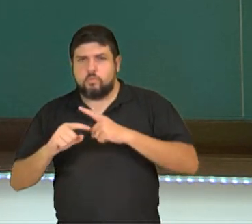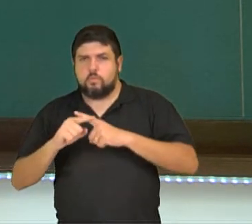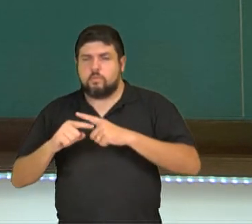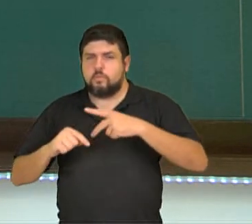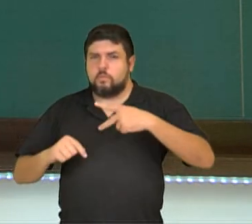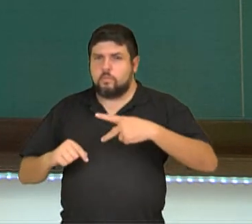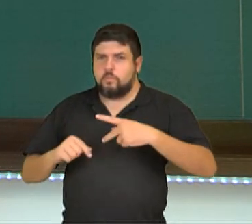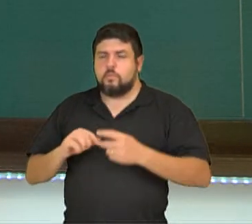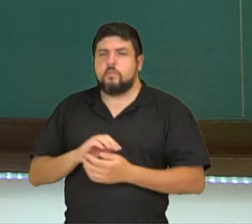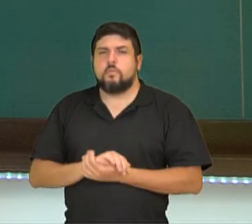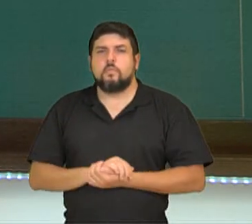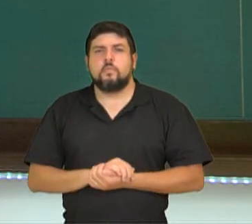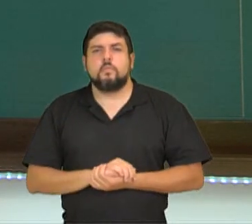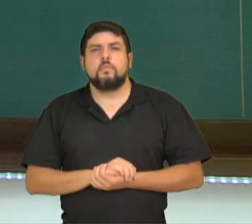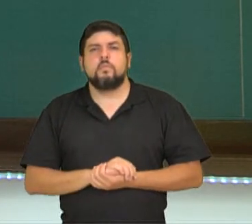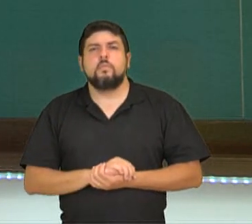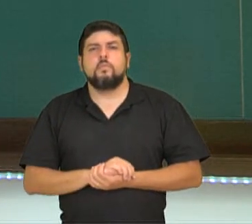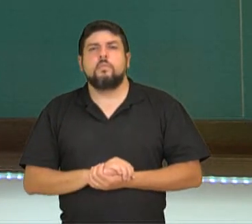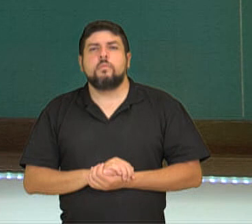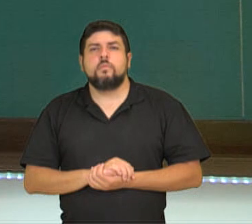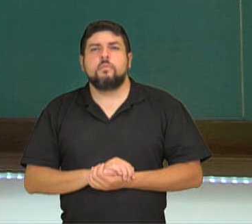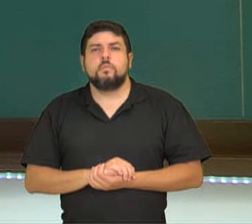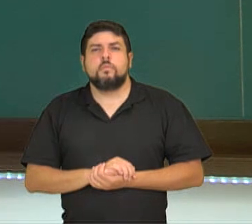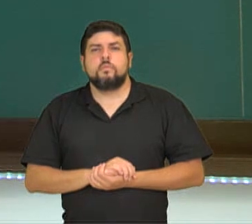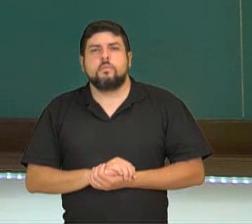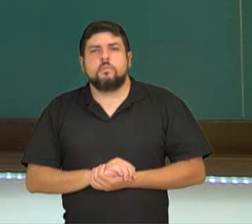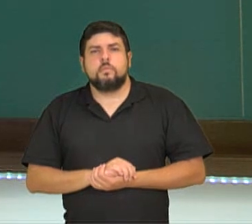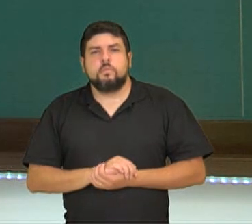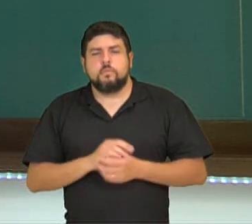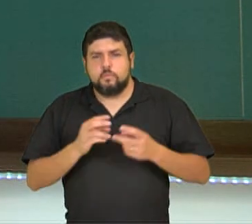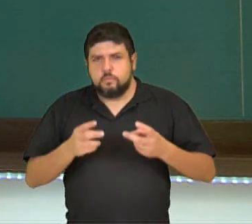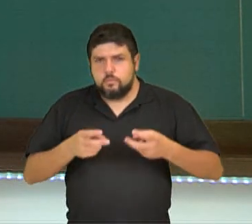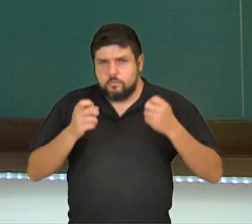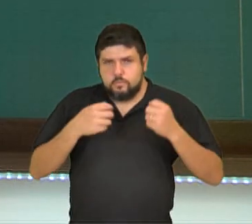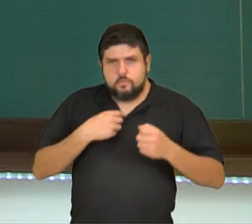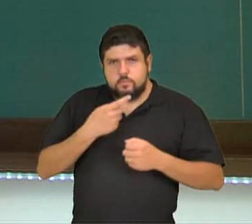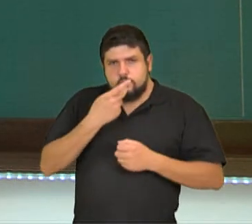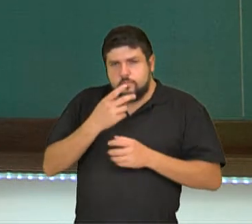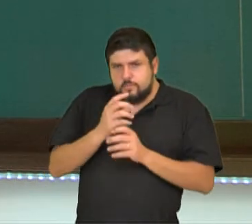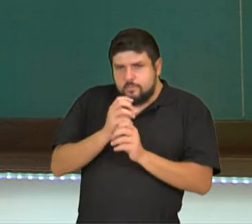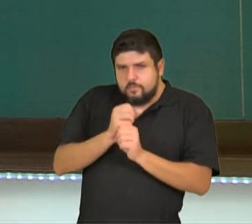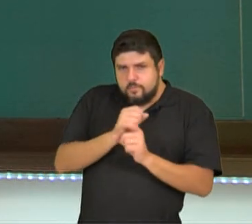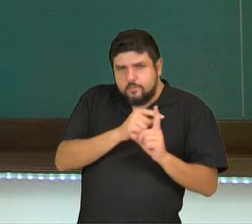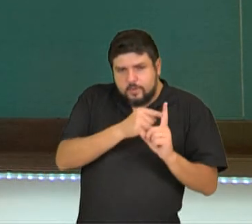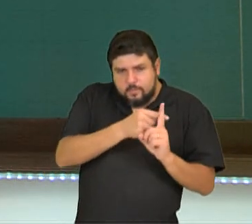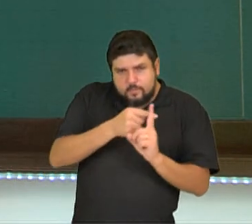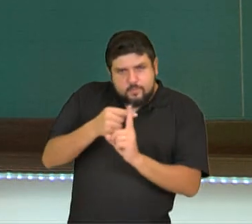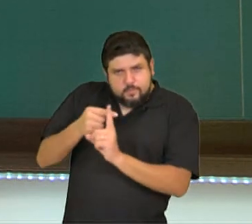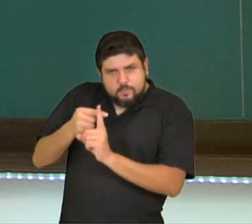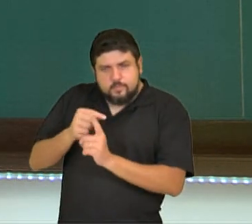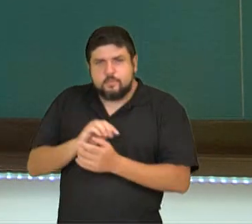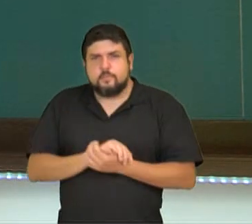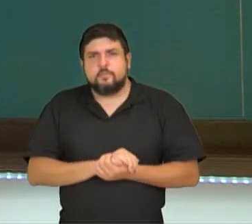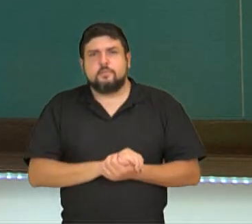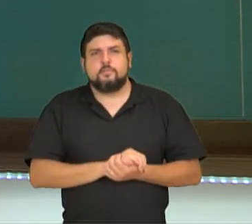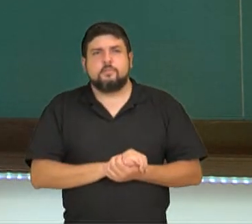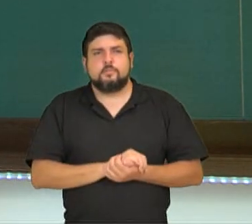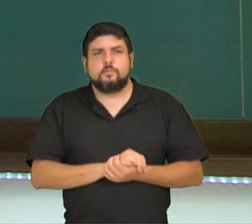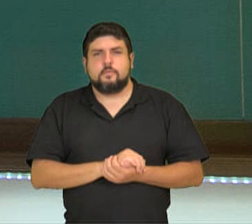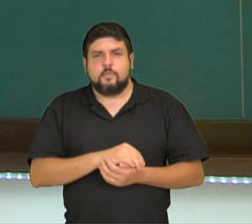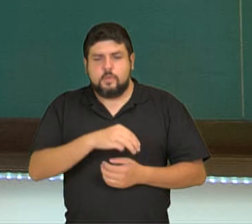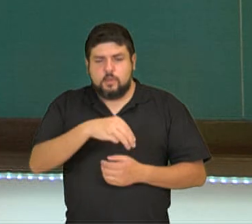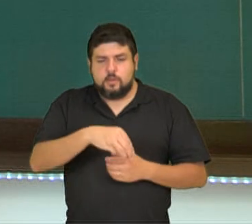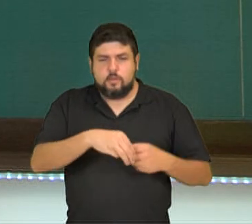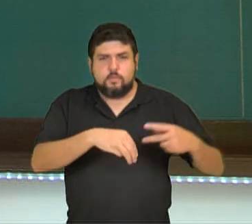que é a terceira. Você reparou que eu só falei soma? Ó, MP,